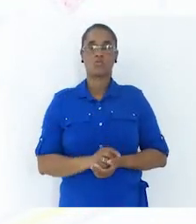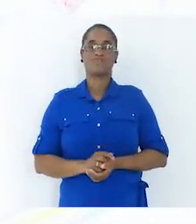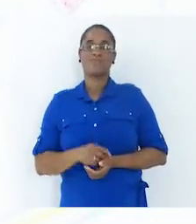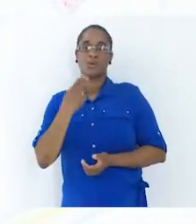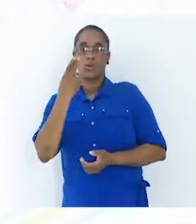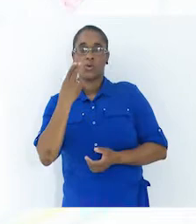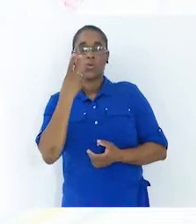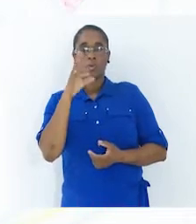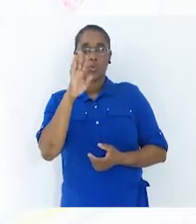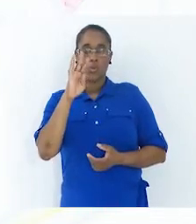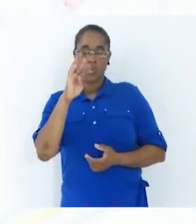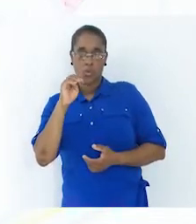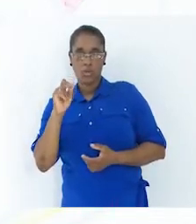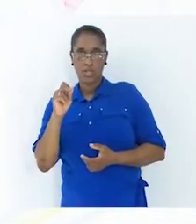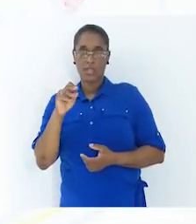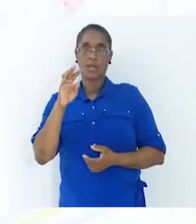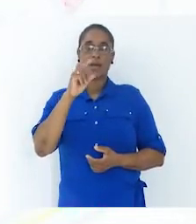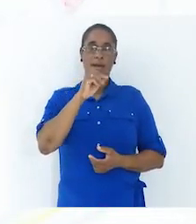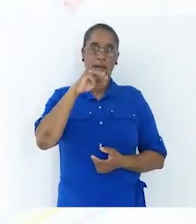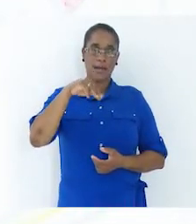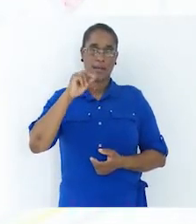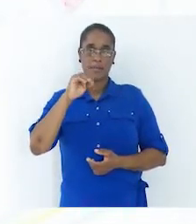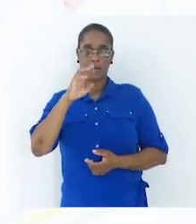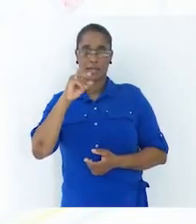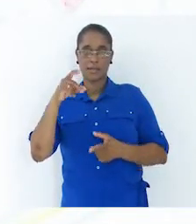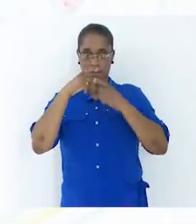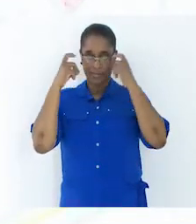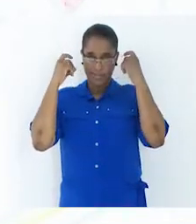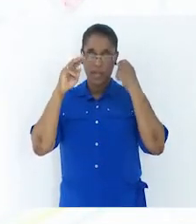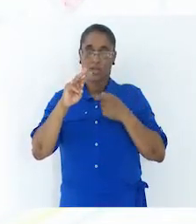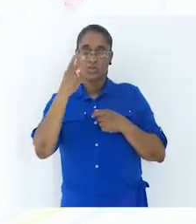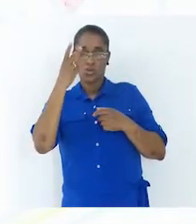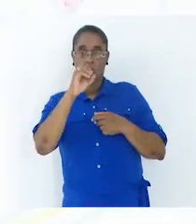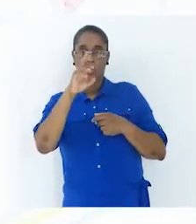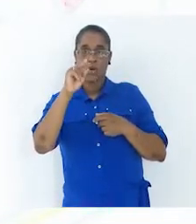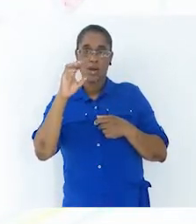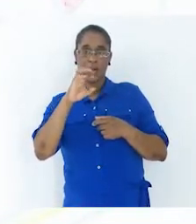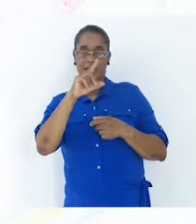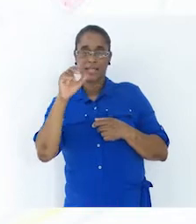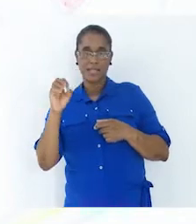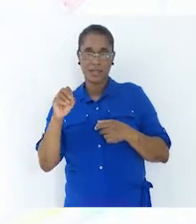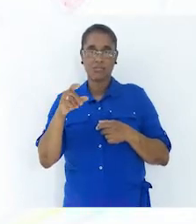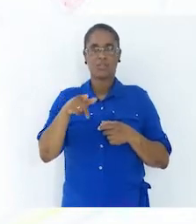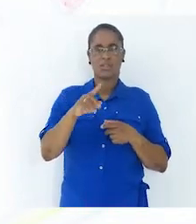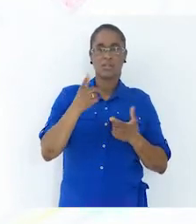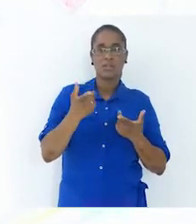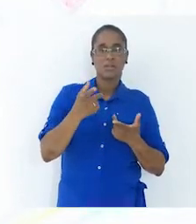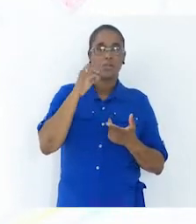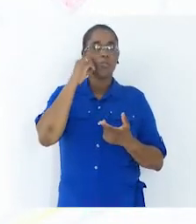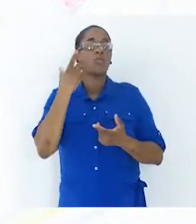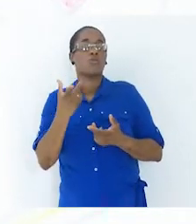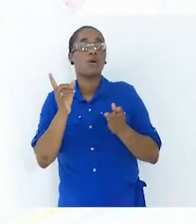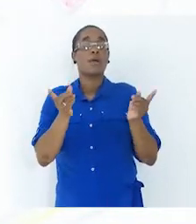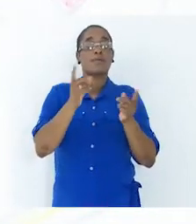oração que funciona como alternativa da primeira